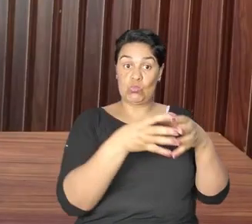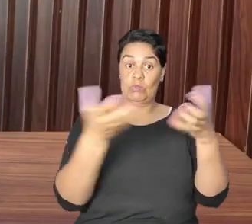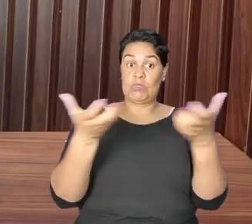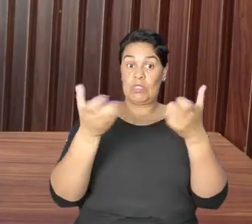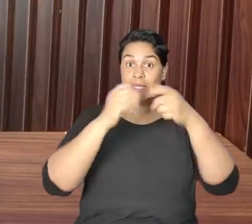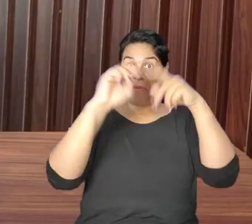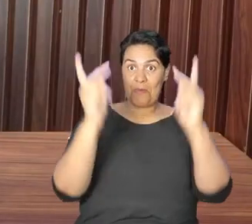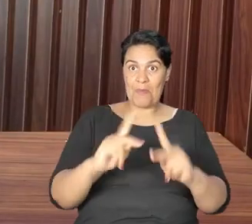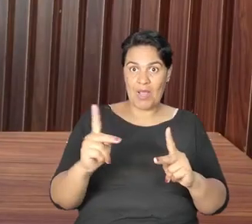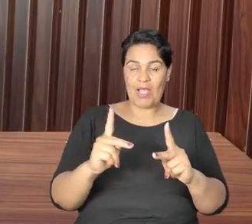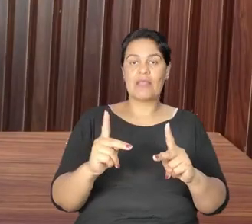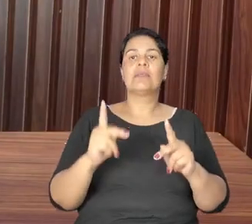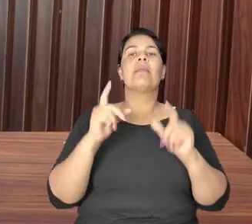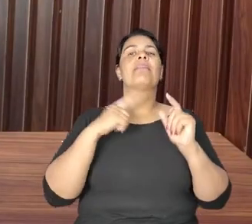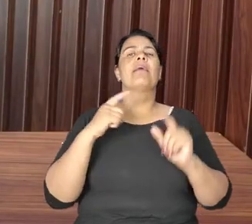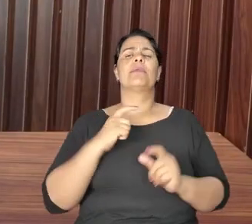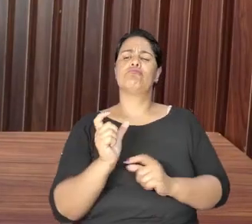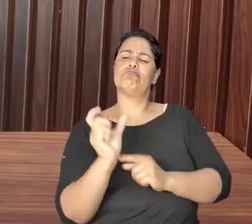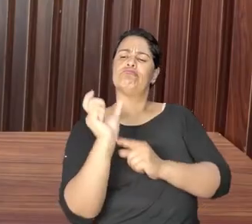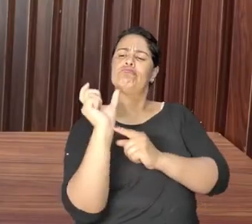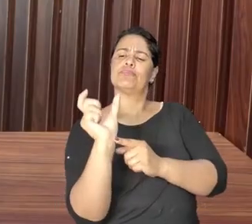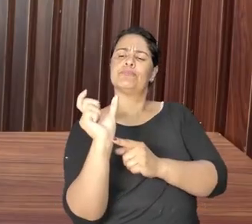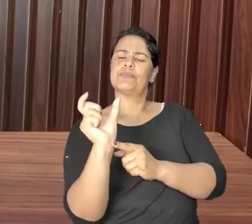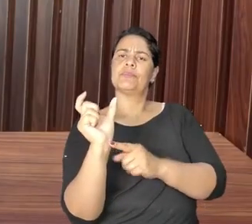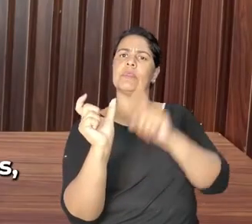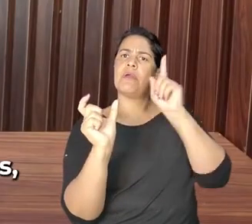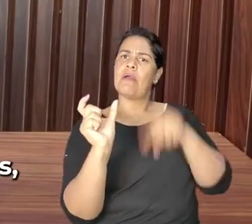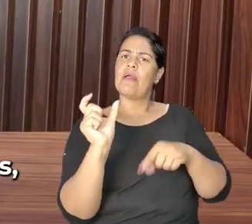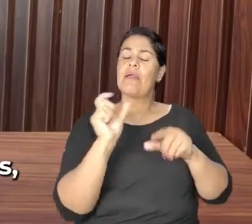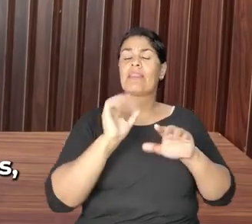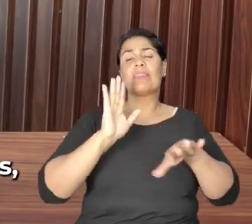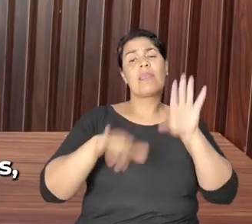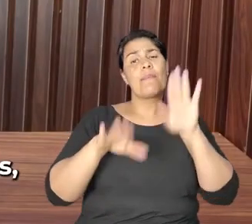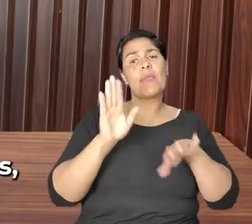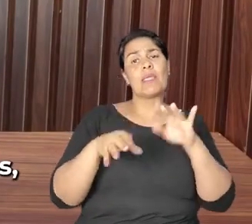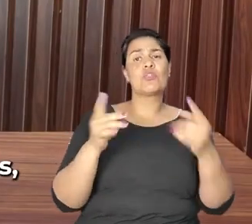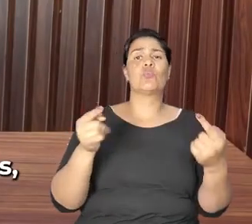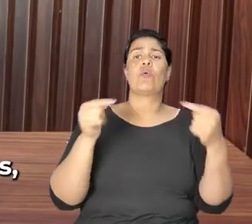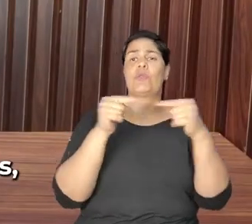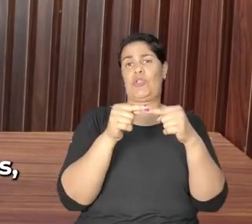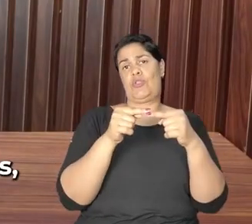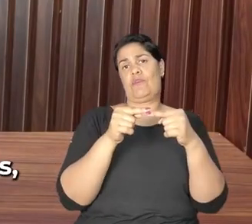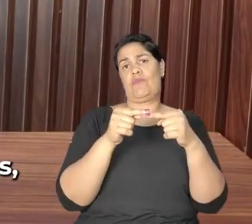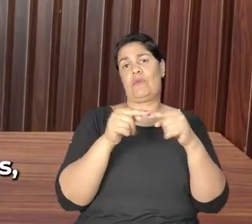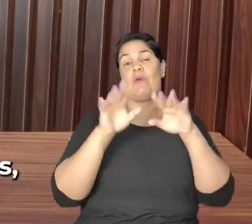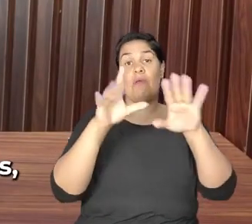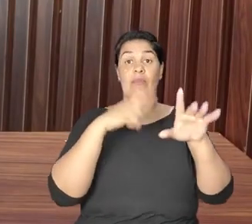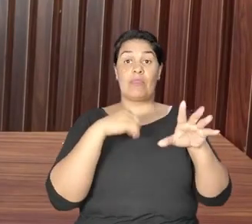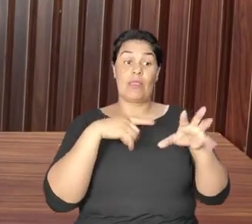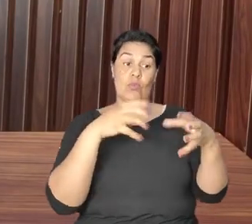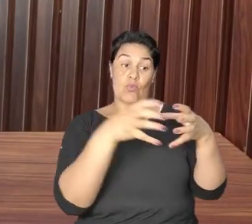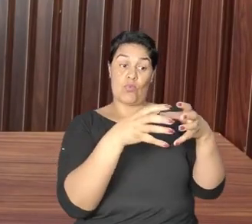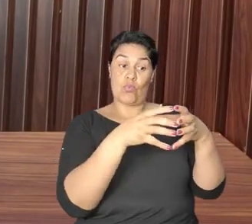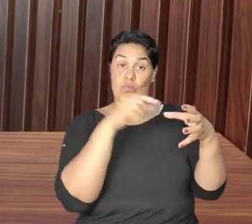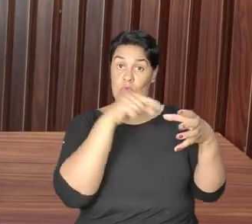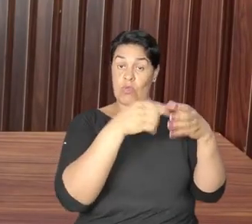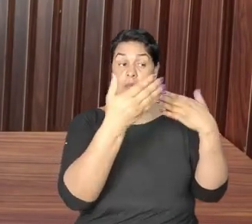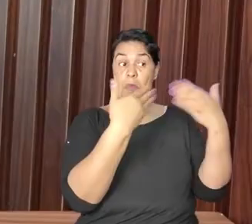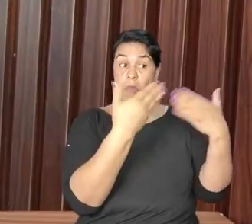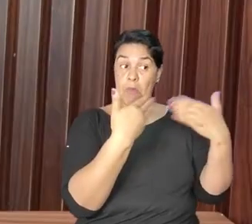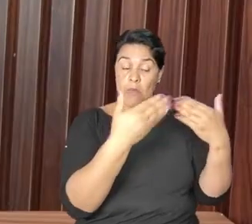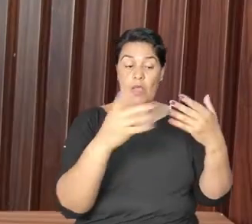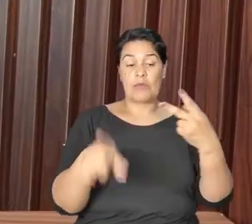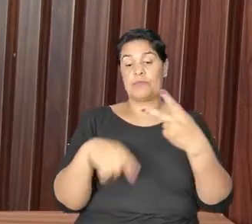de construção de paz têm uma terminologia que varia de acordo com seus objetivos, existindo, por